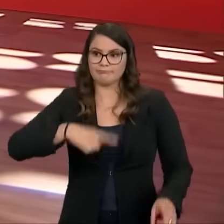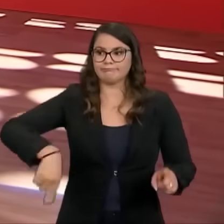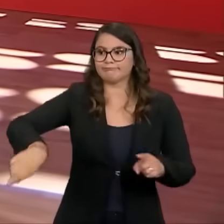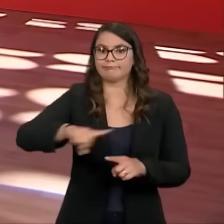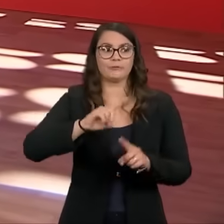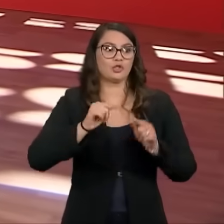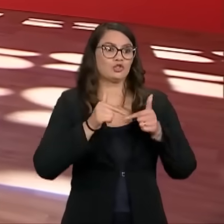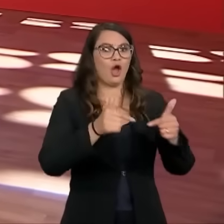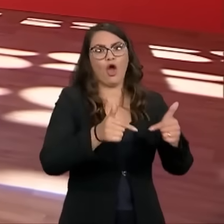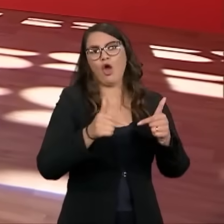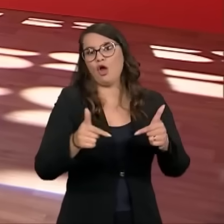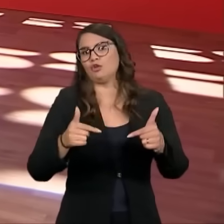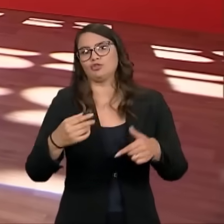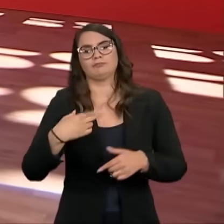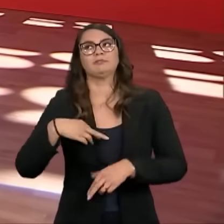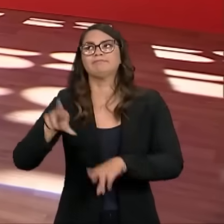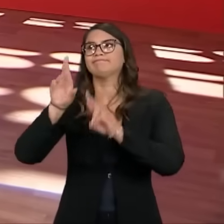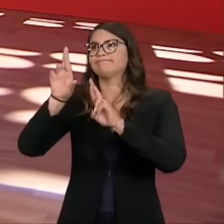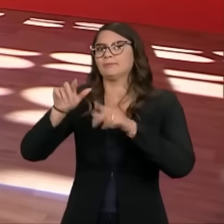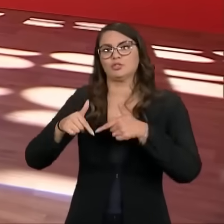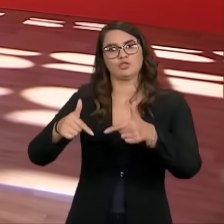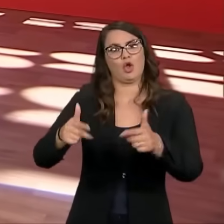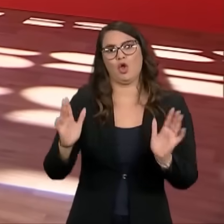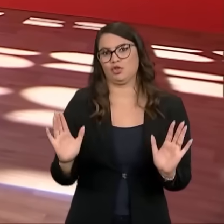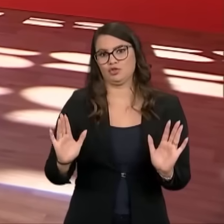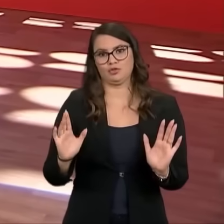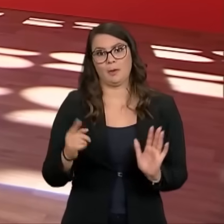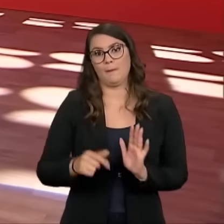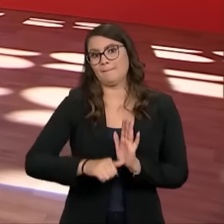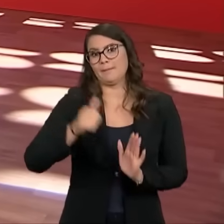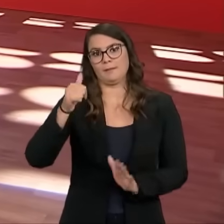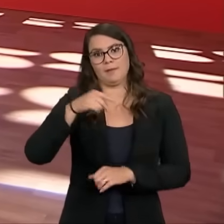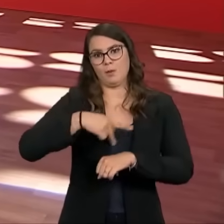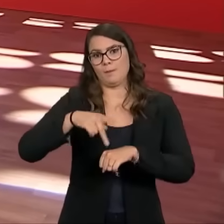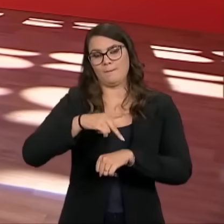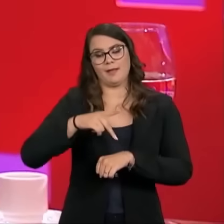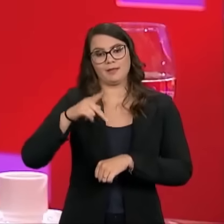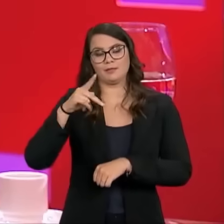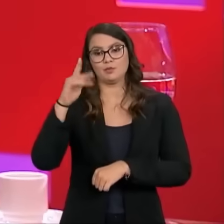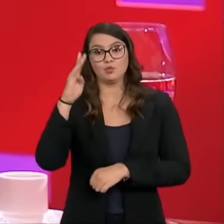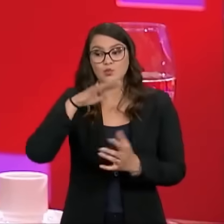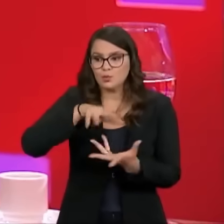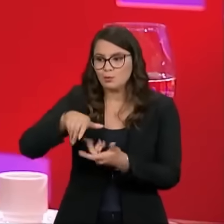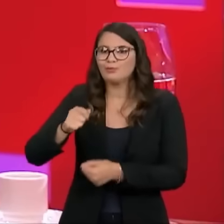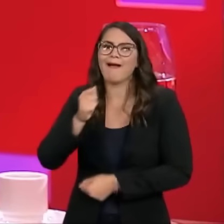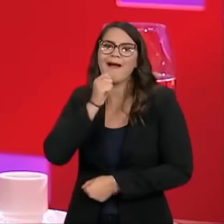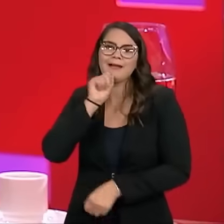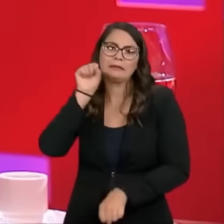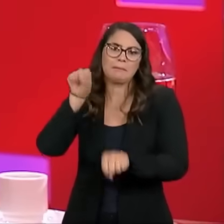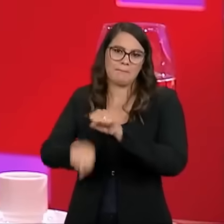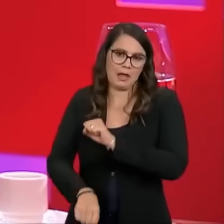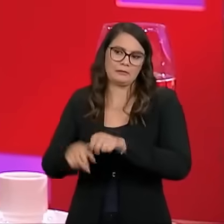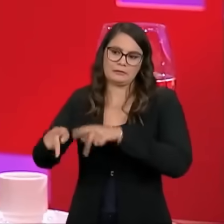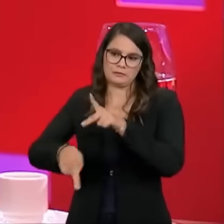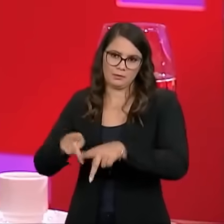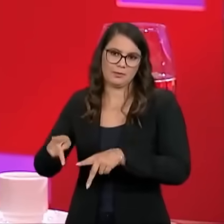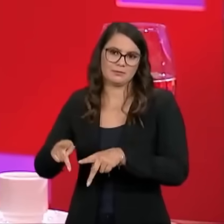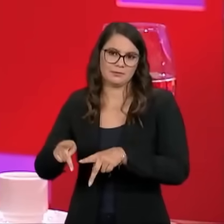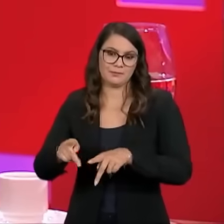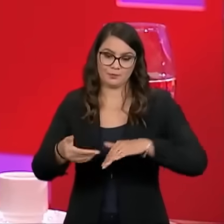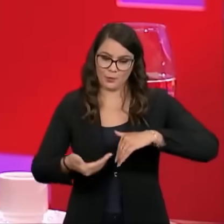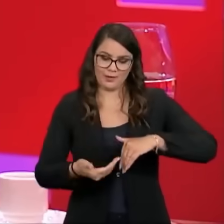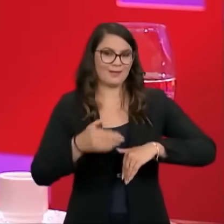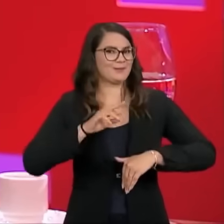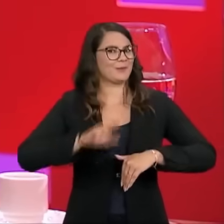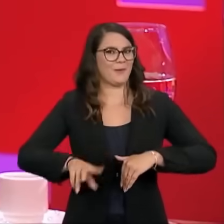será premiada da Vez da noite como são todos os dias no primeiro país do mundo que ainda Mata essa população no Congresso Nacional não se trata de uma